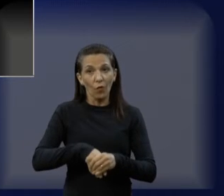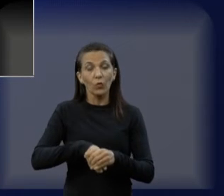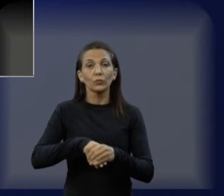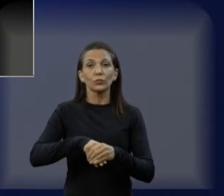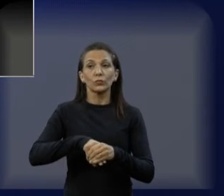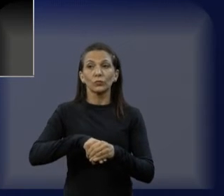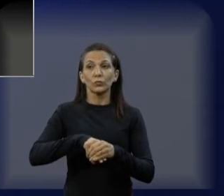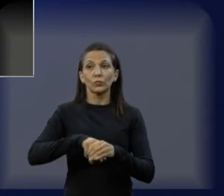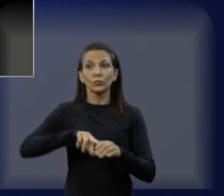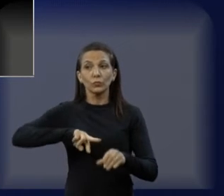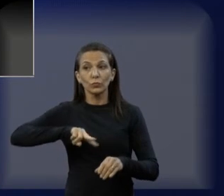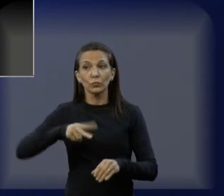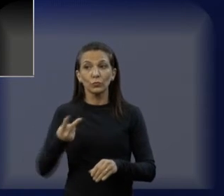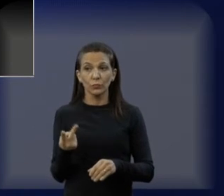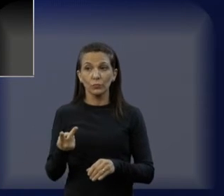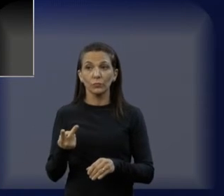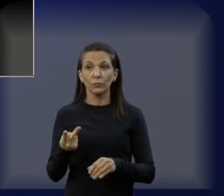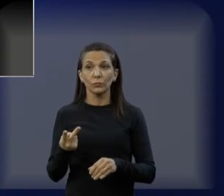o voto